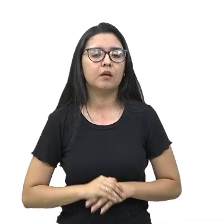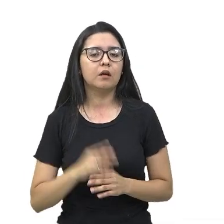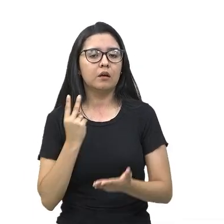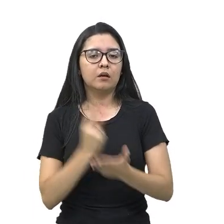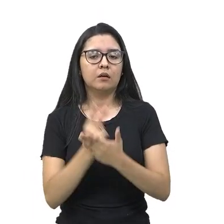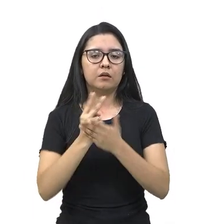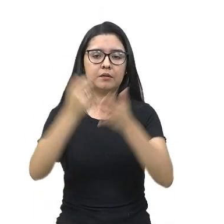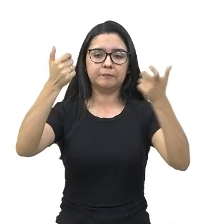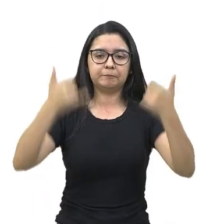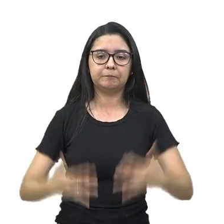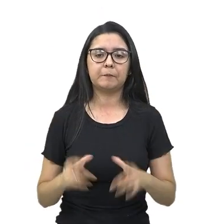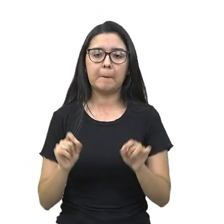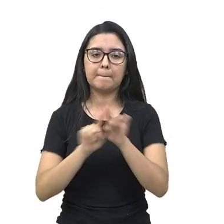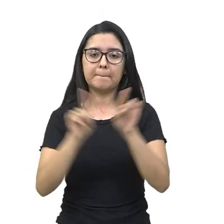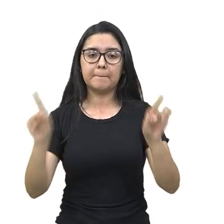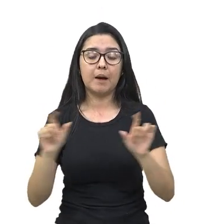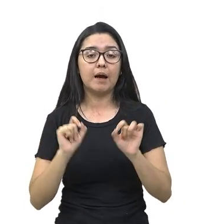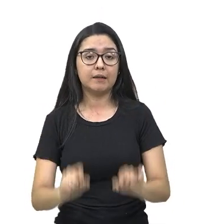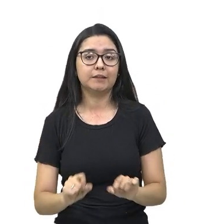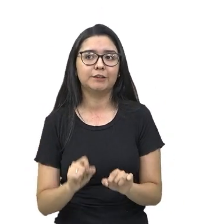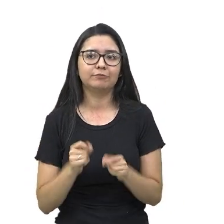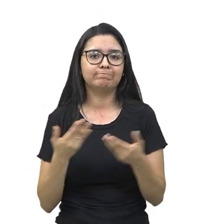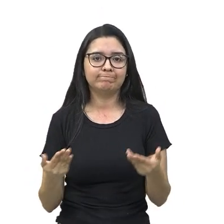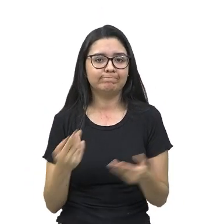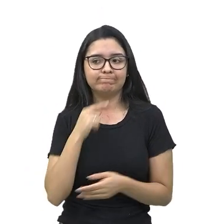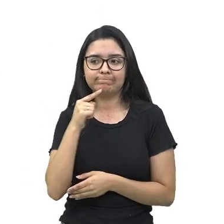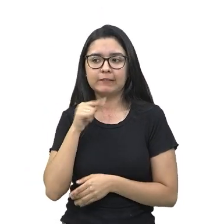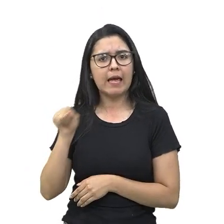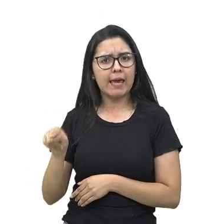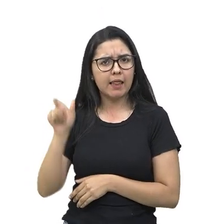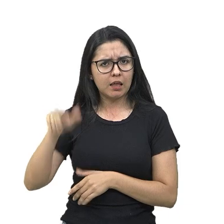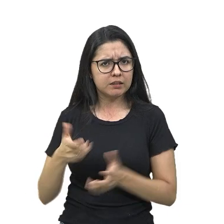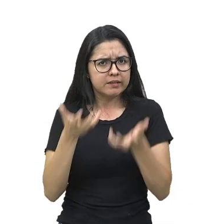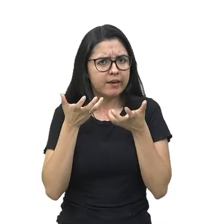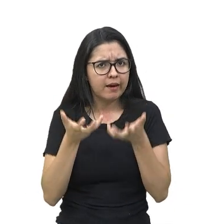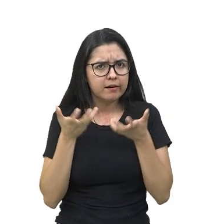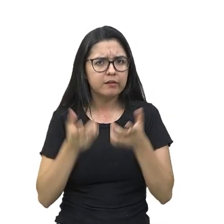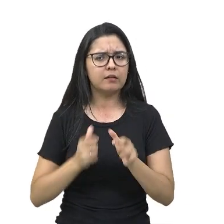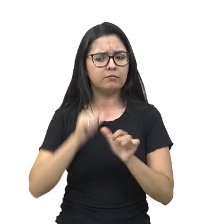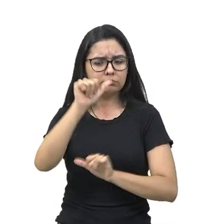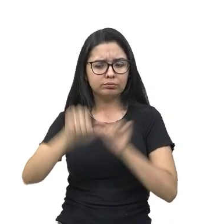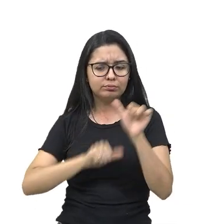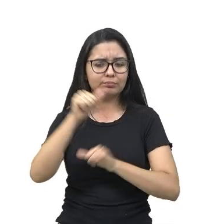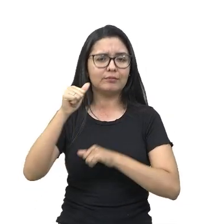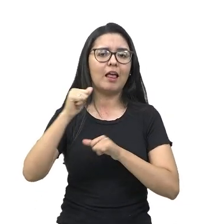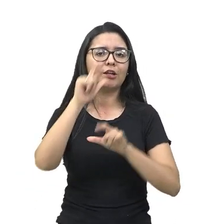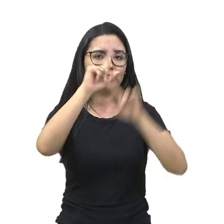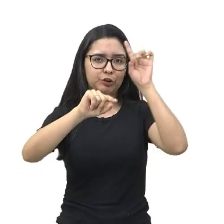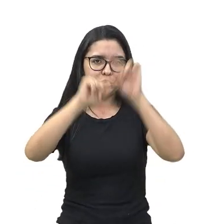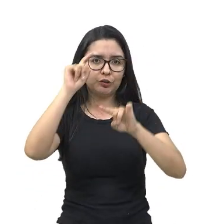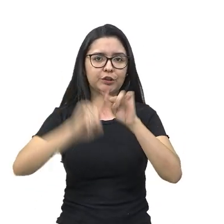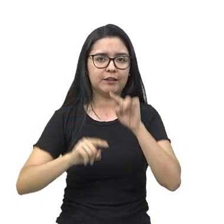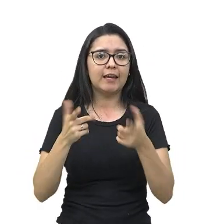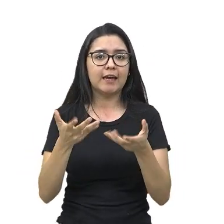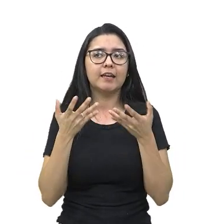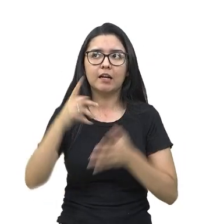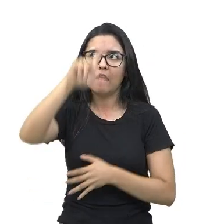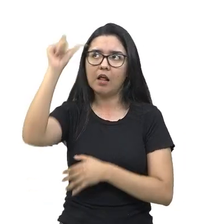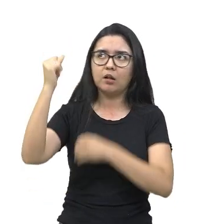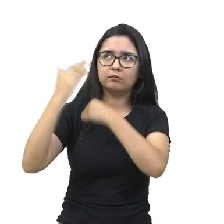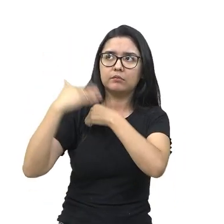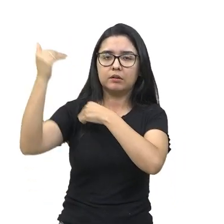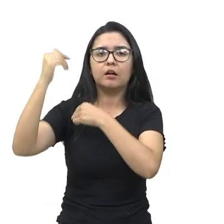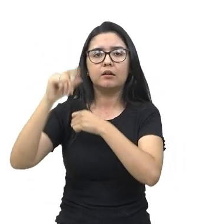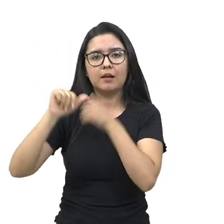Continuando aqui, mas quem conseguia convencê-la, Nayá queria porque queria ser levada pela lua para ser estrela no